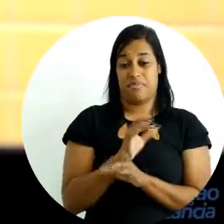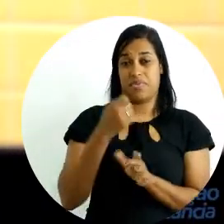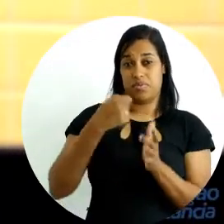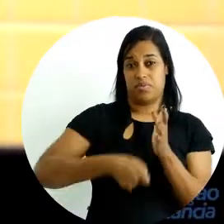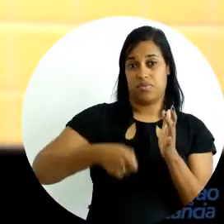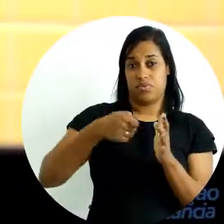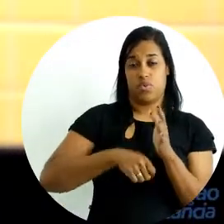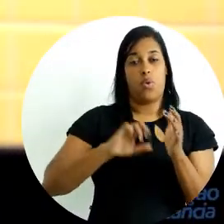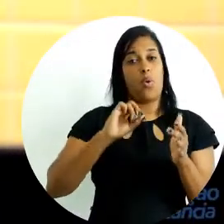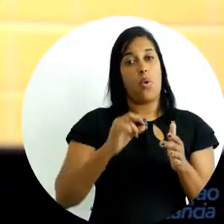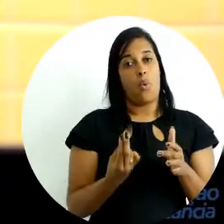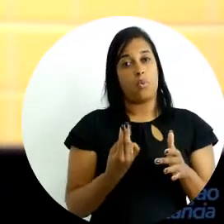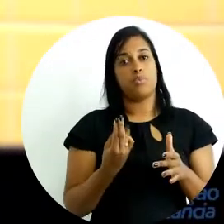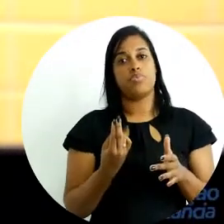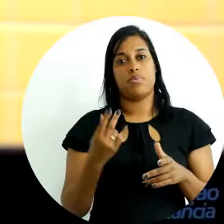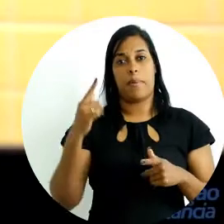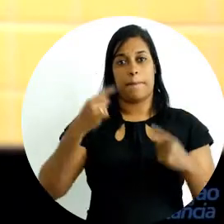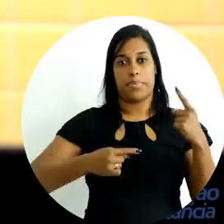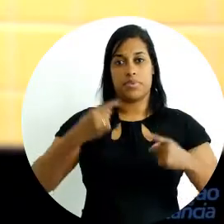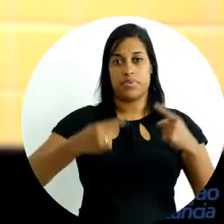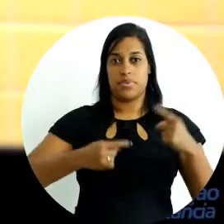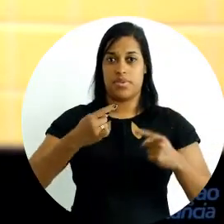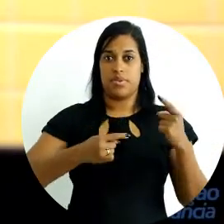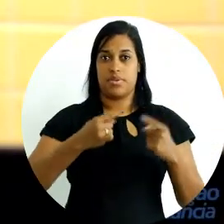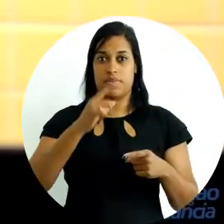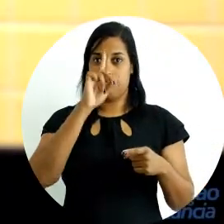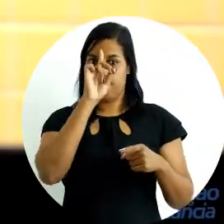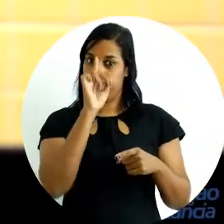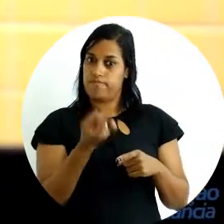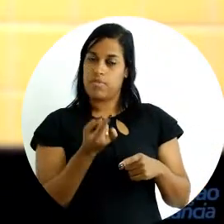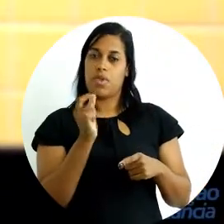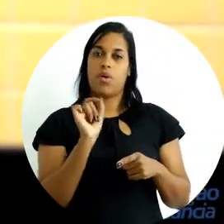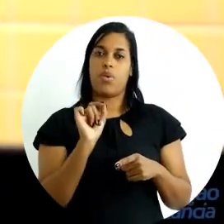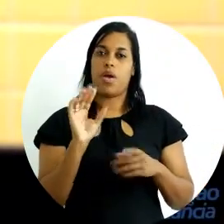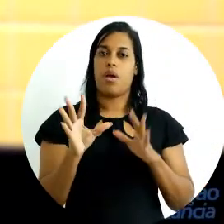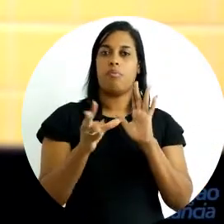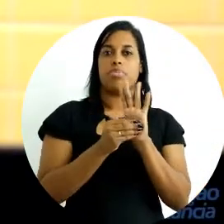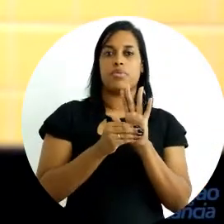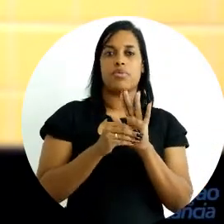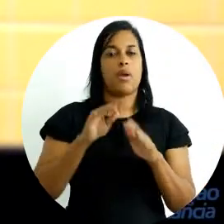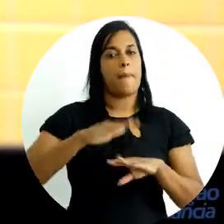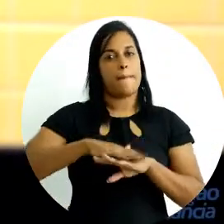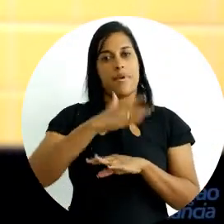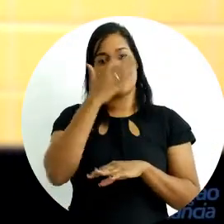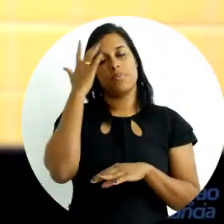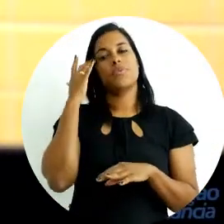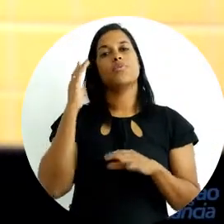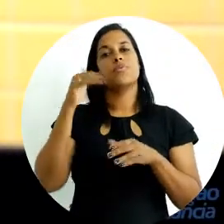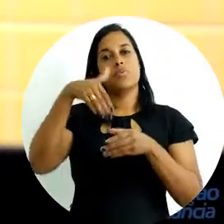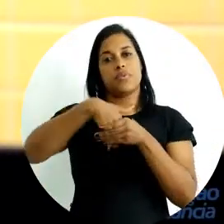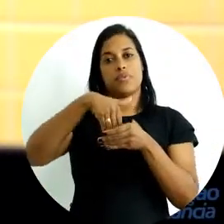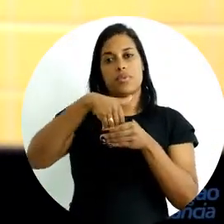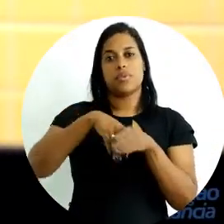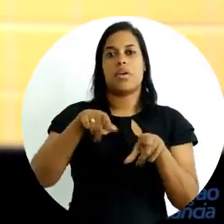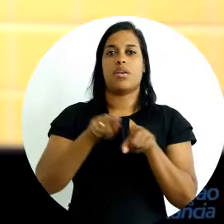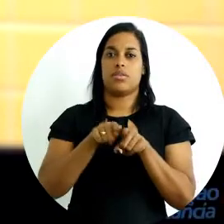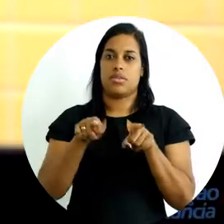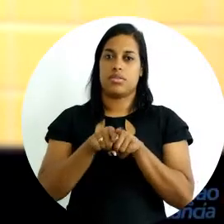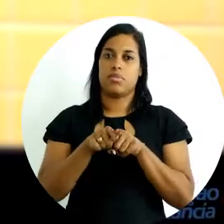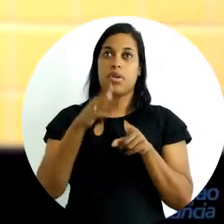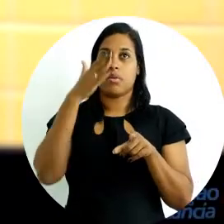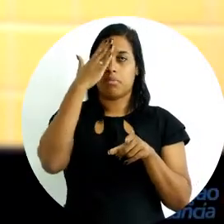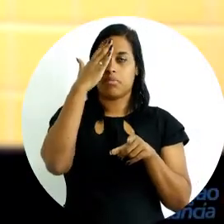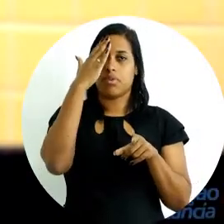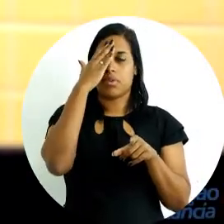acabando com o coronelismo ou com a política das oligarquias, seria colocando mais pessoas para votarem